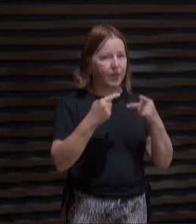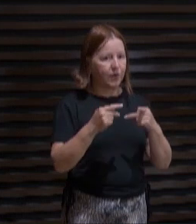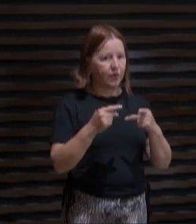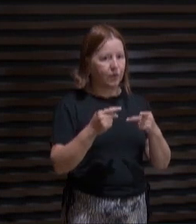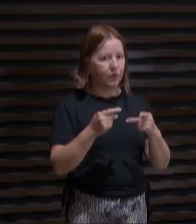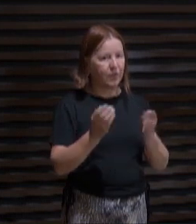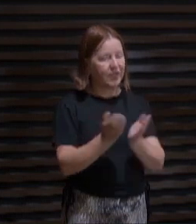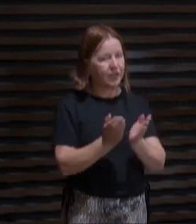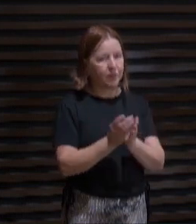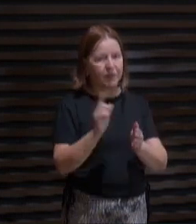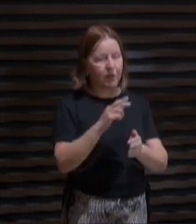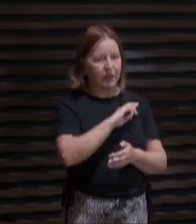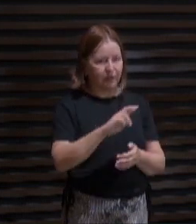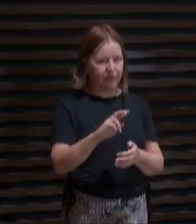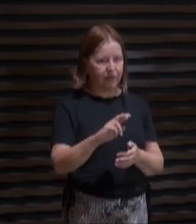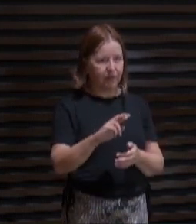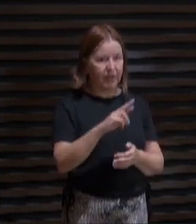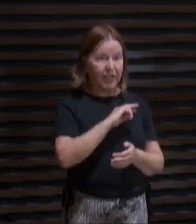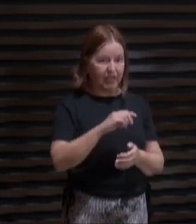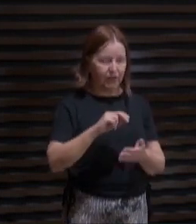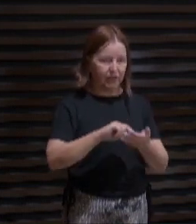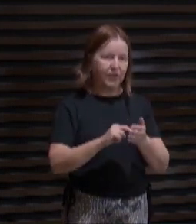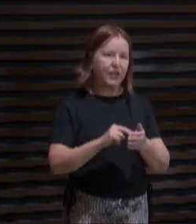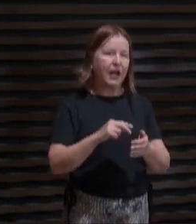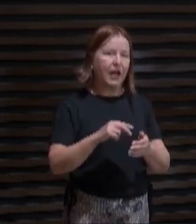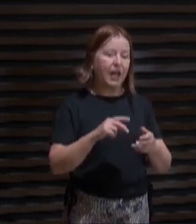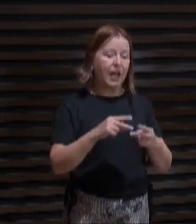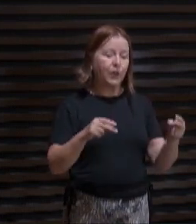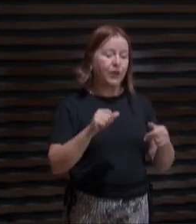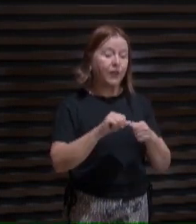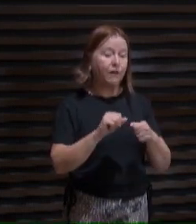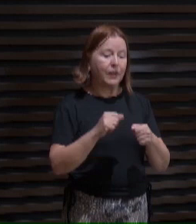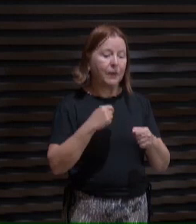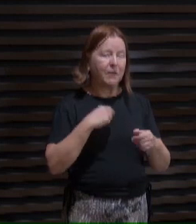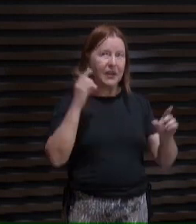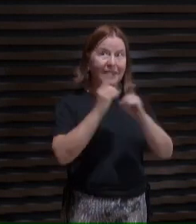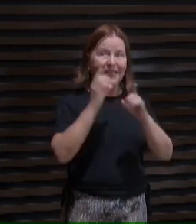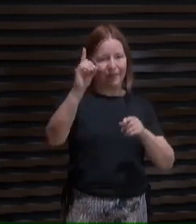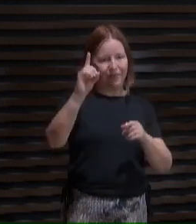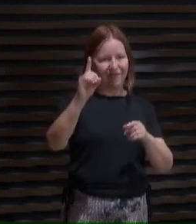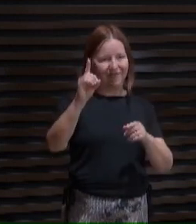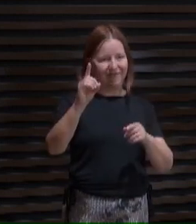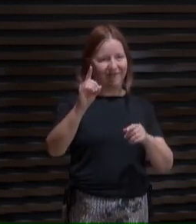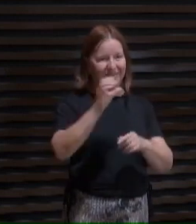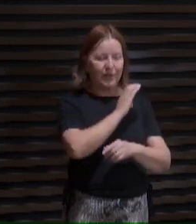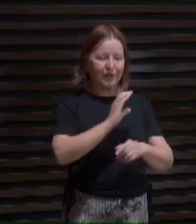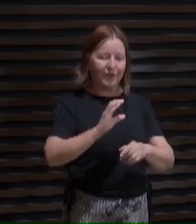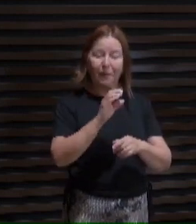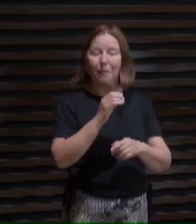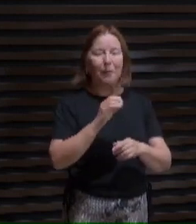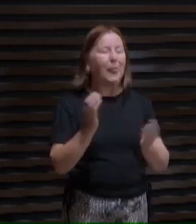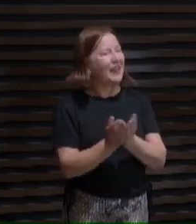religião. Religião é aquilo que eu faço para alcançar Deus. O cristianismo não é o que eu faço, foi